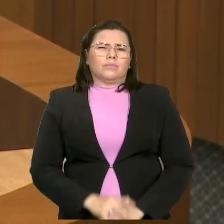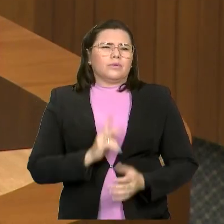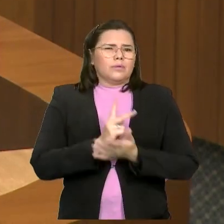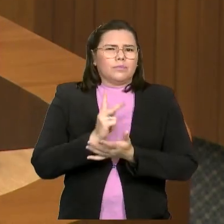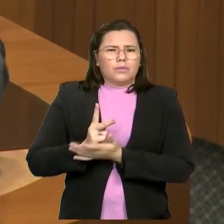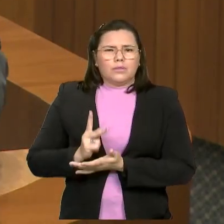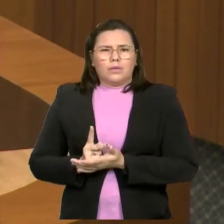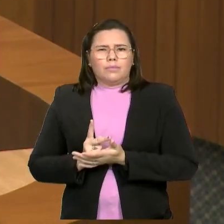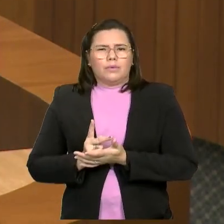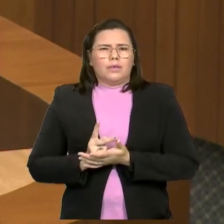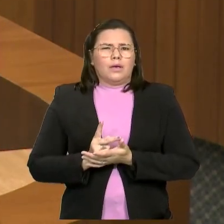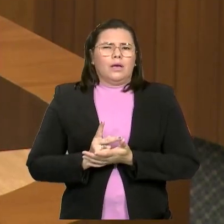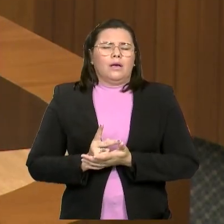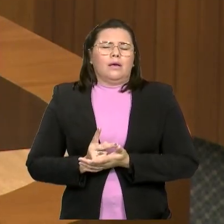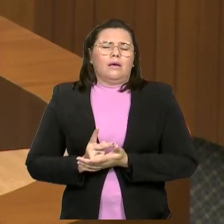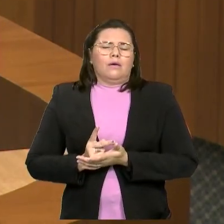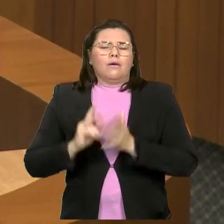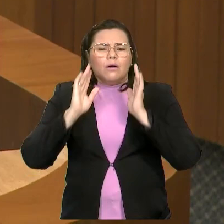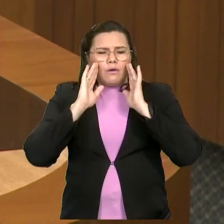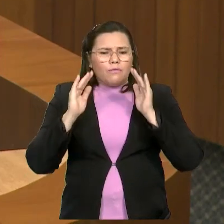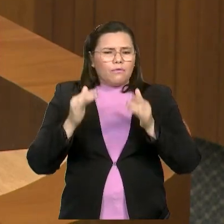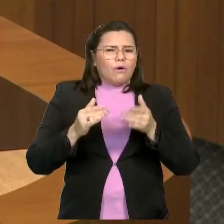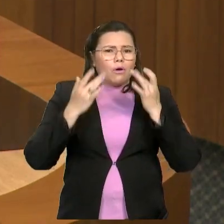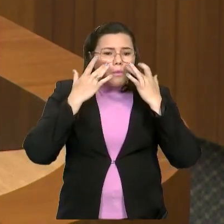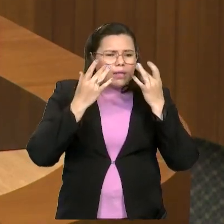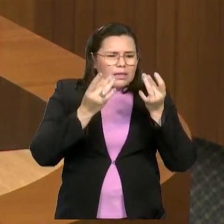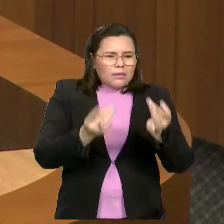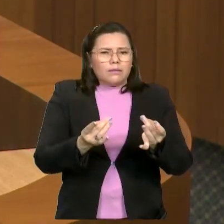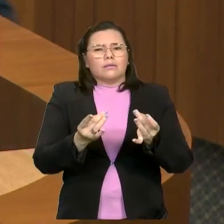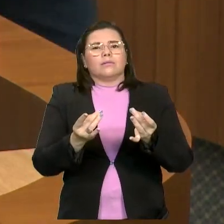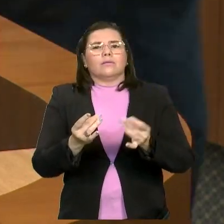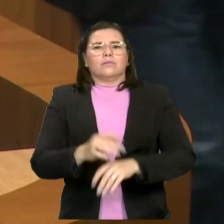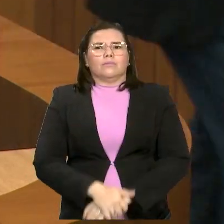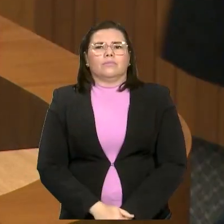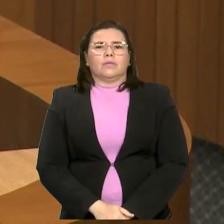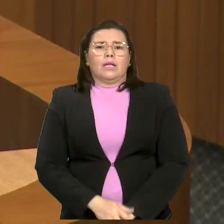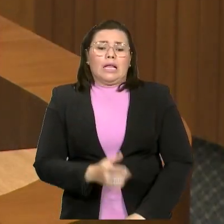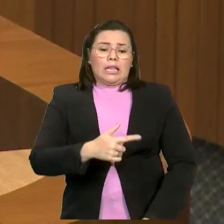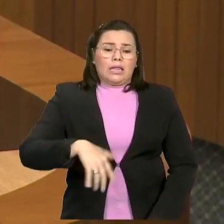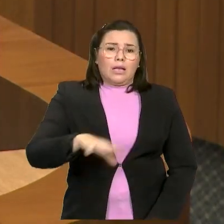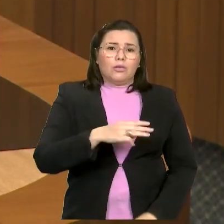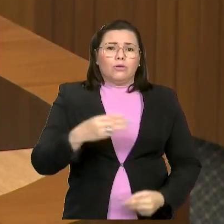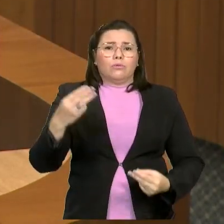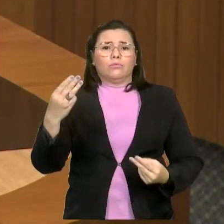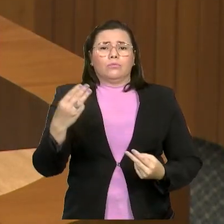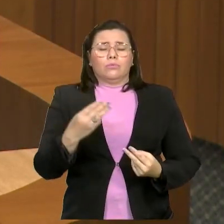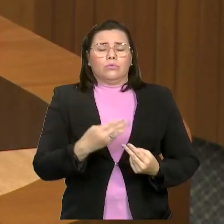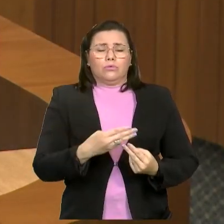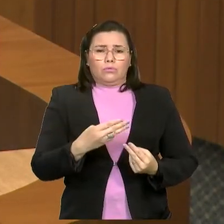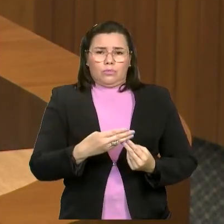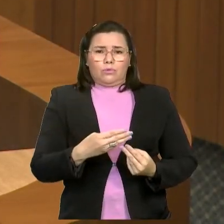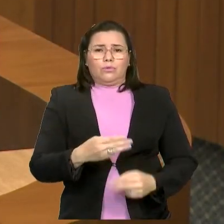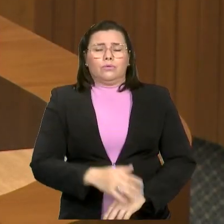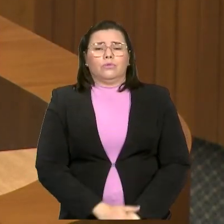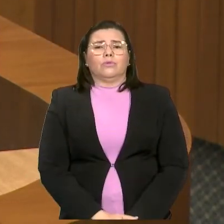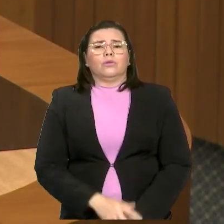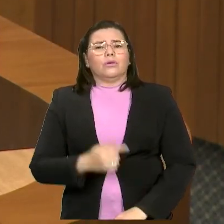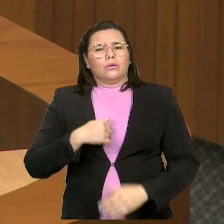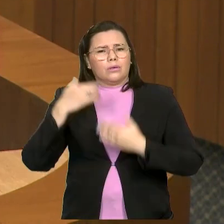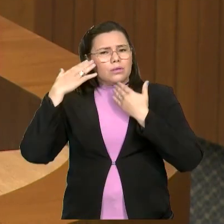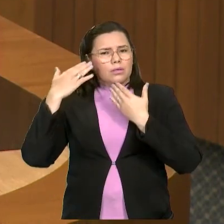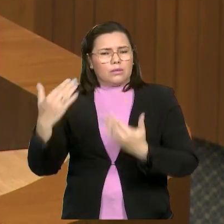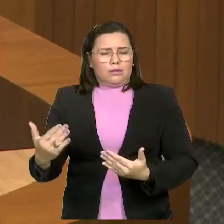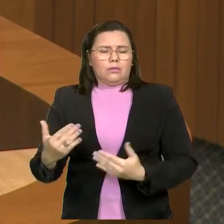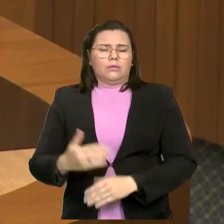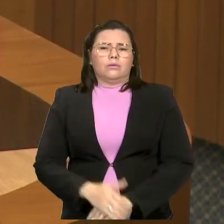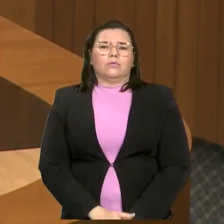Luís, em todo o estado do Maranhão, na nossa região de Timon, na qual eu agradeço muito a eles, sou muito grato a